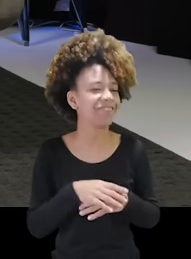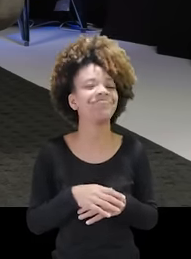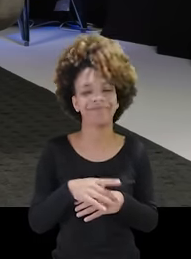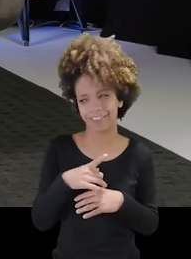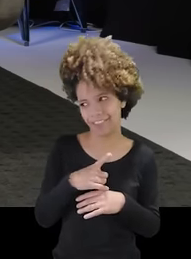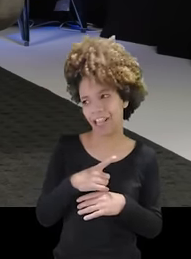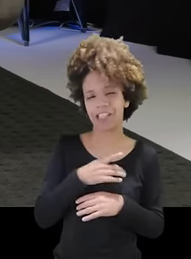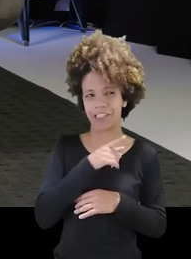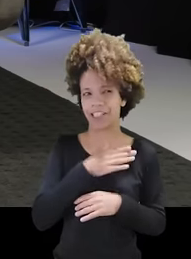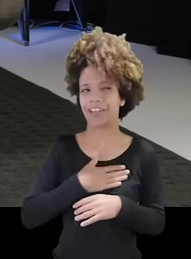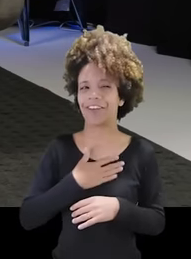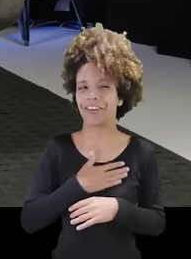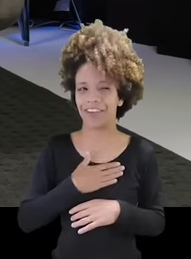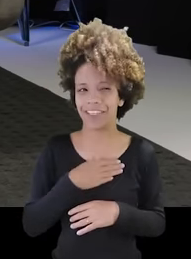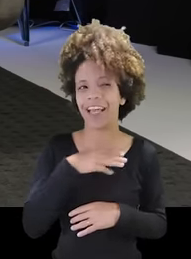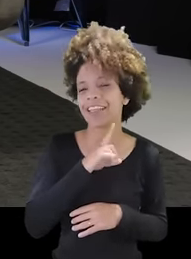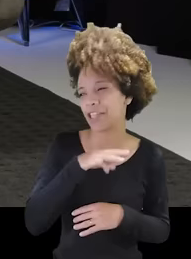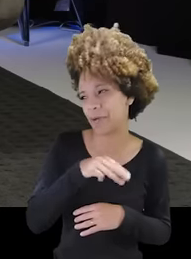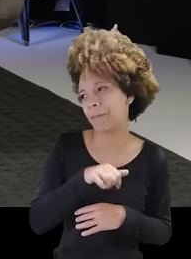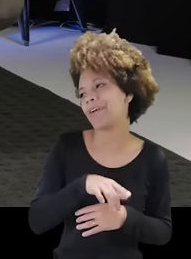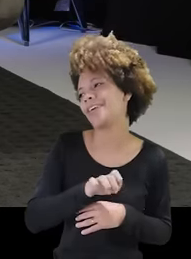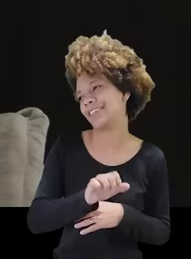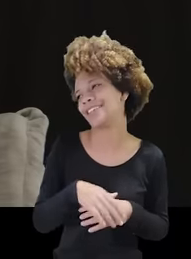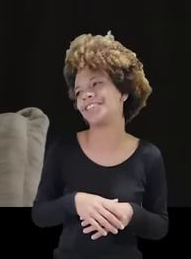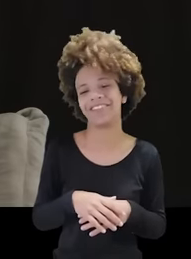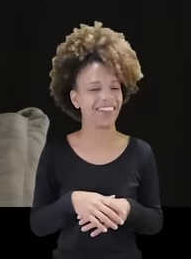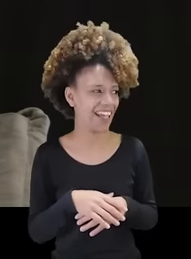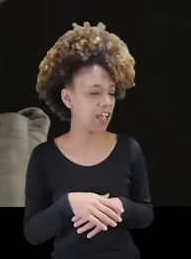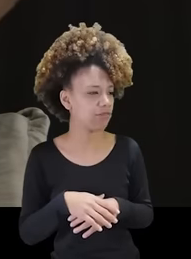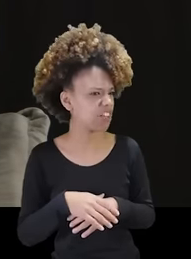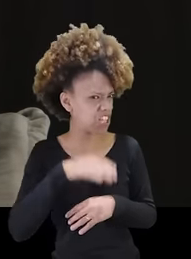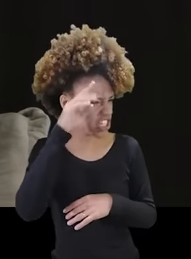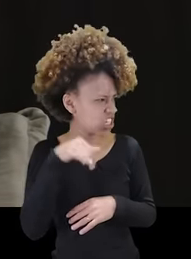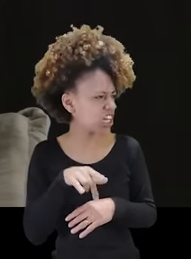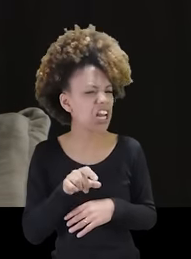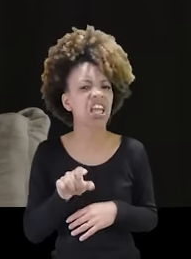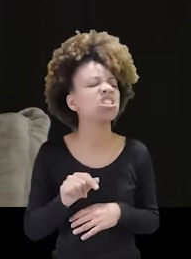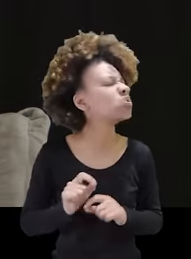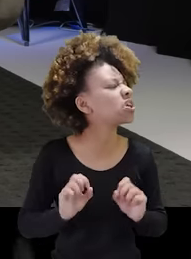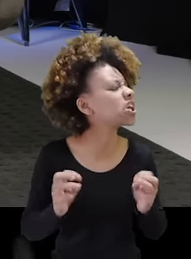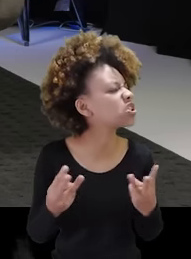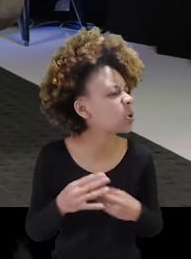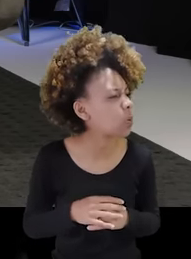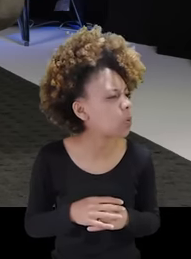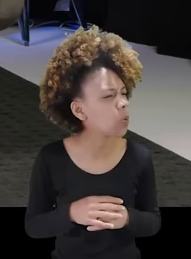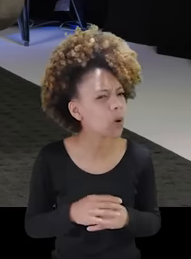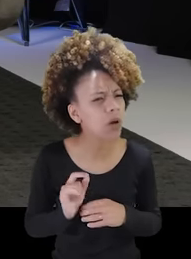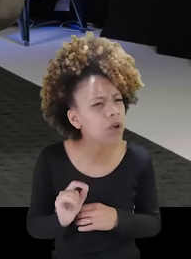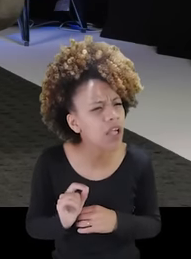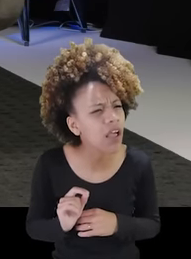você gosta show me demônio é muito underground legal que ninguém dona Neide não tem ninguém show me demanda